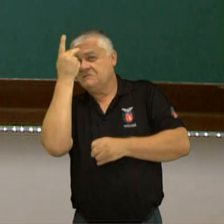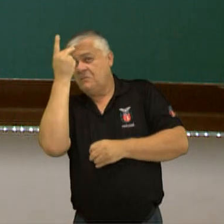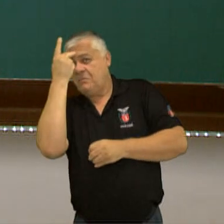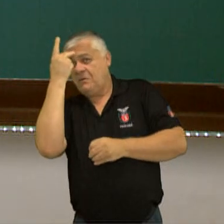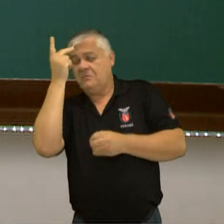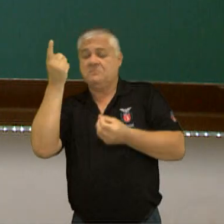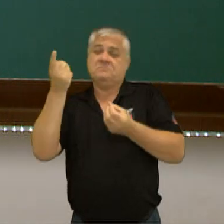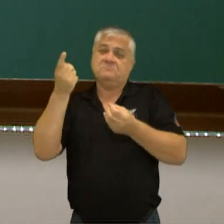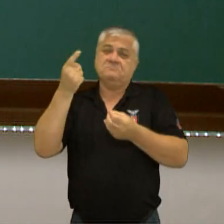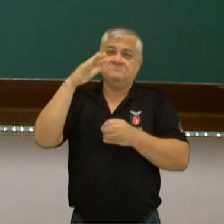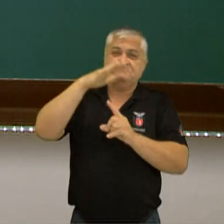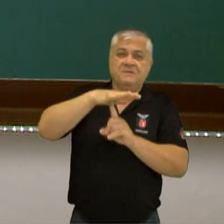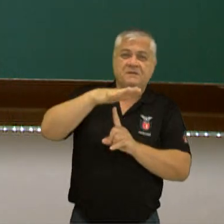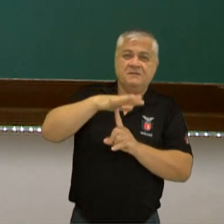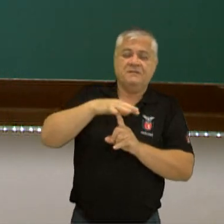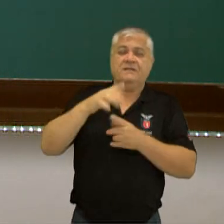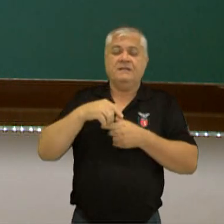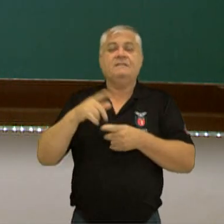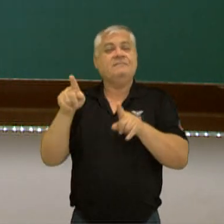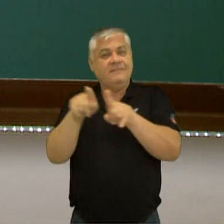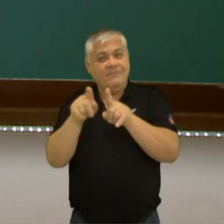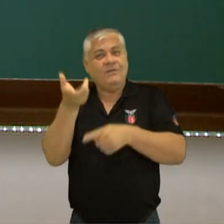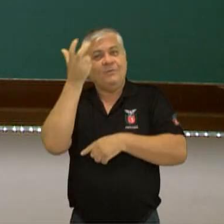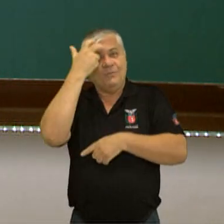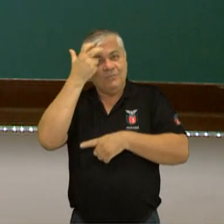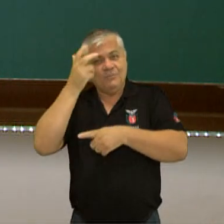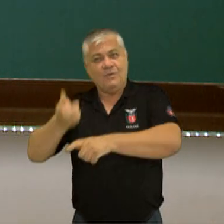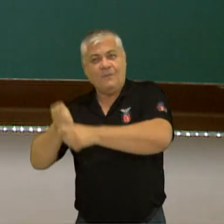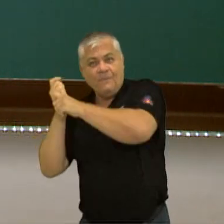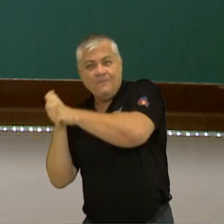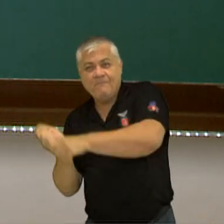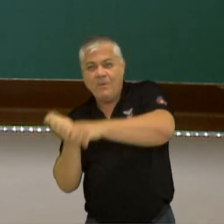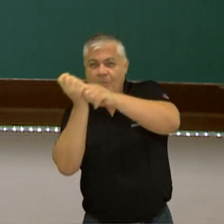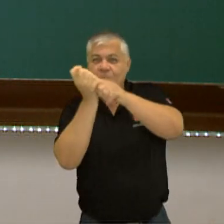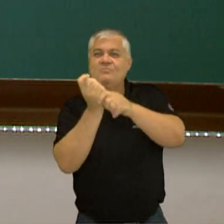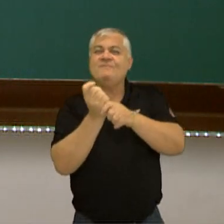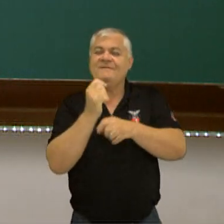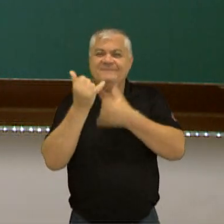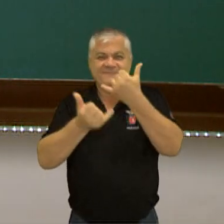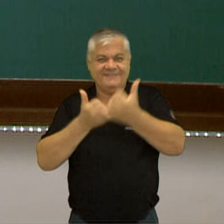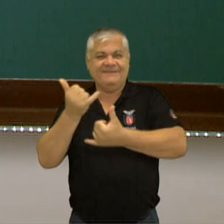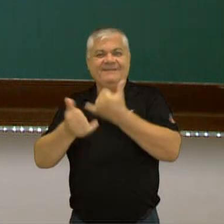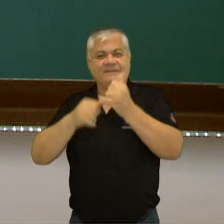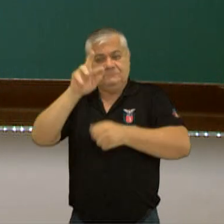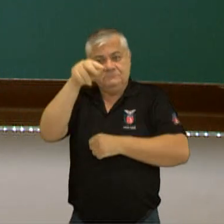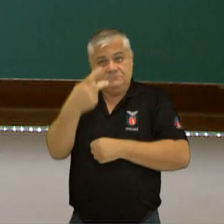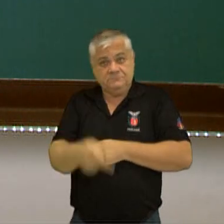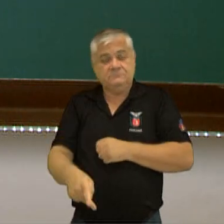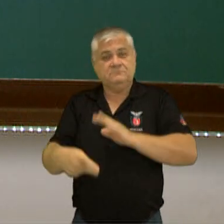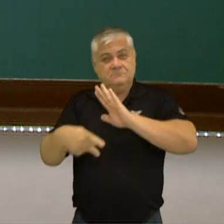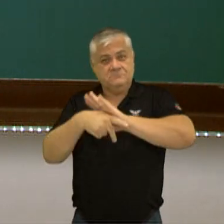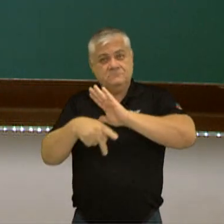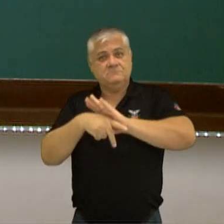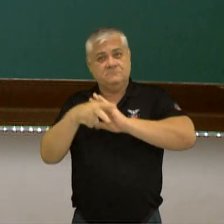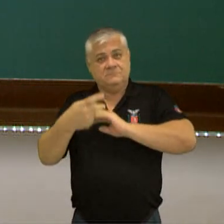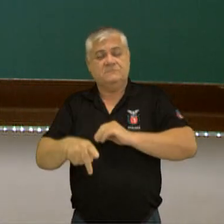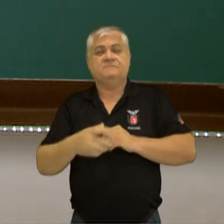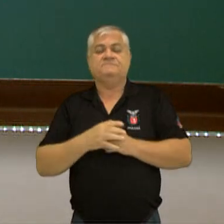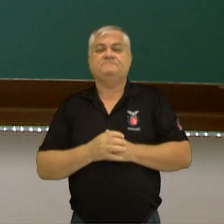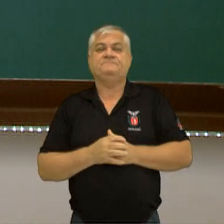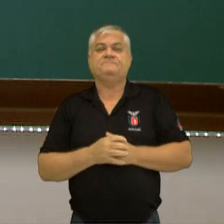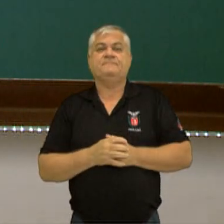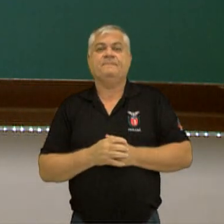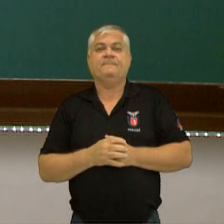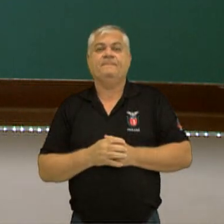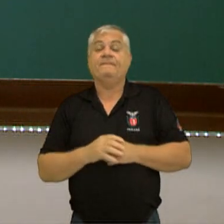beisebol também para cá, para que ele fosse trabalhado, para que ele fosse jogado nos locais aqui do Brasil também.